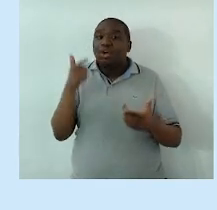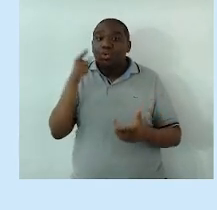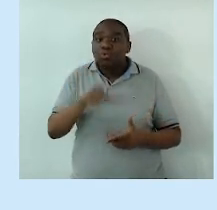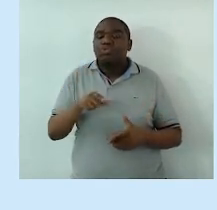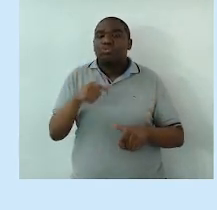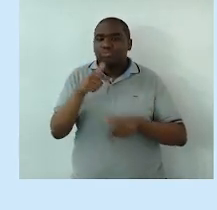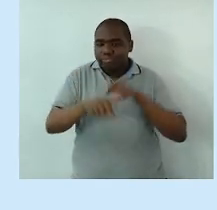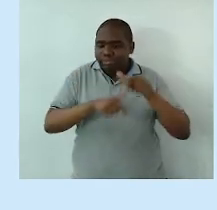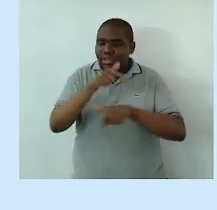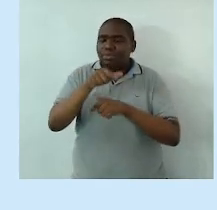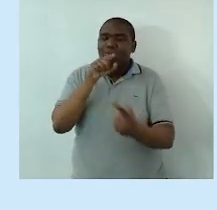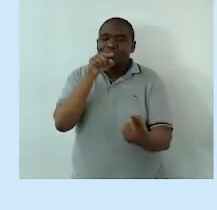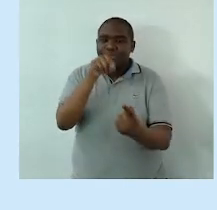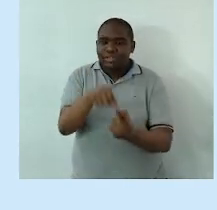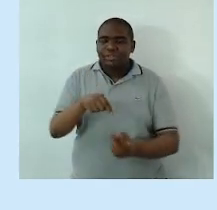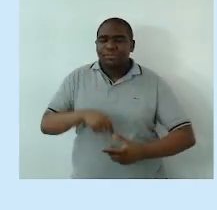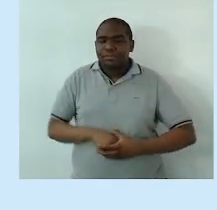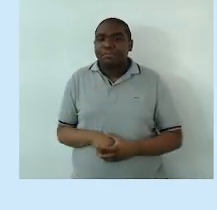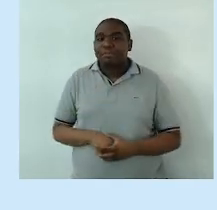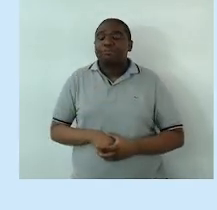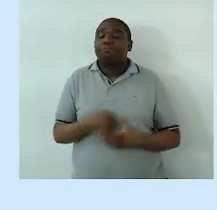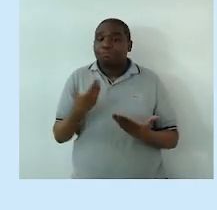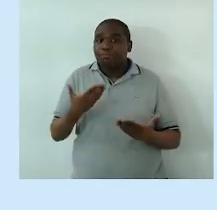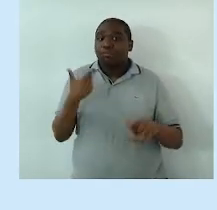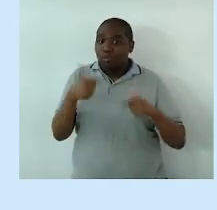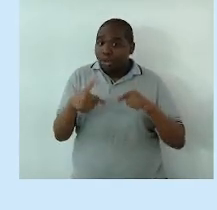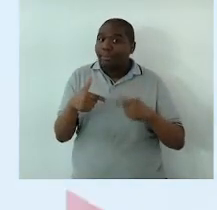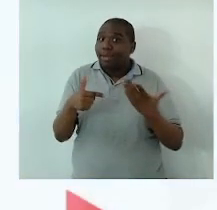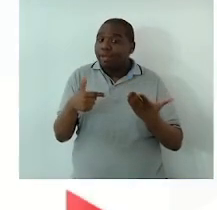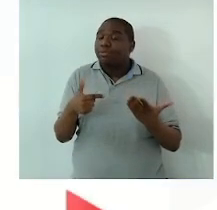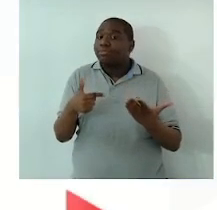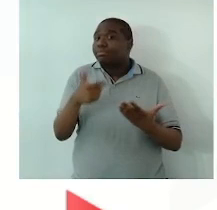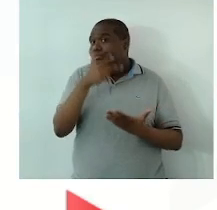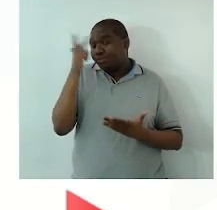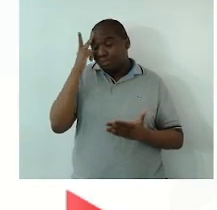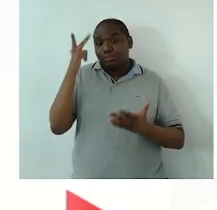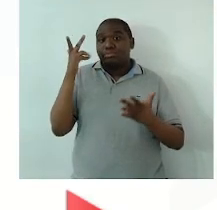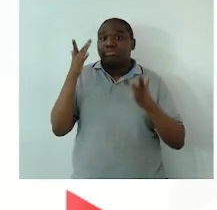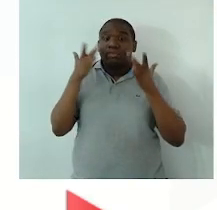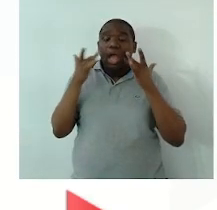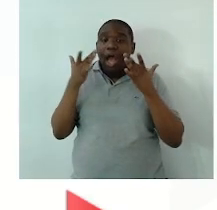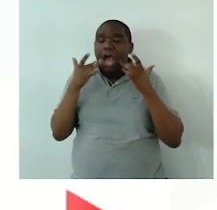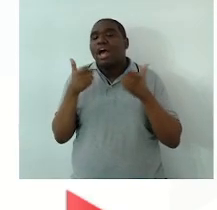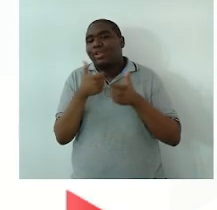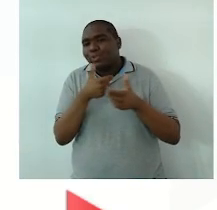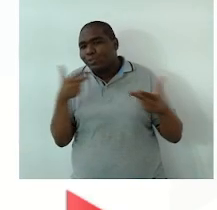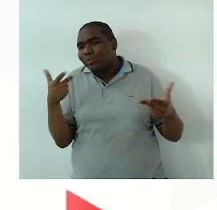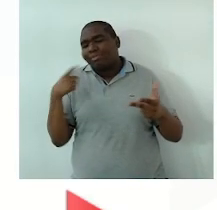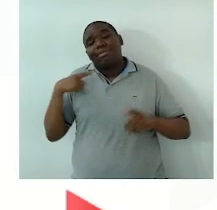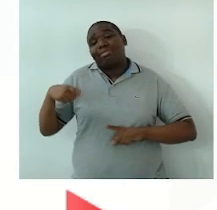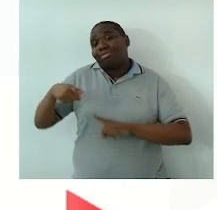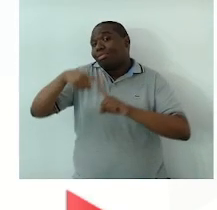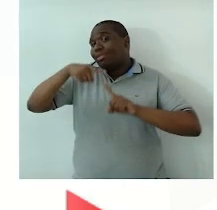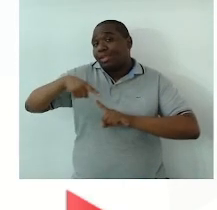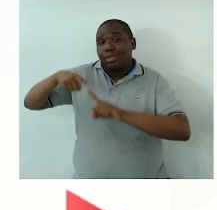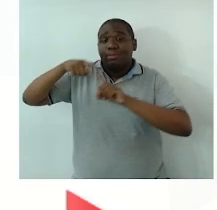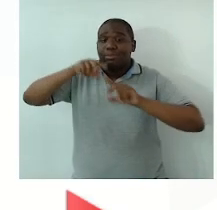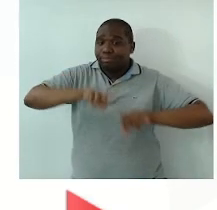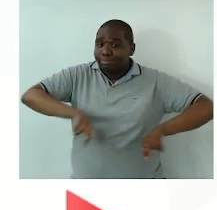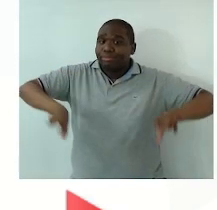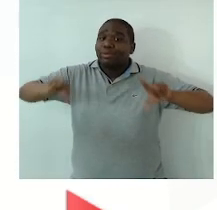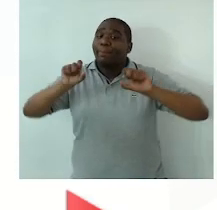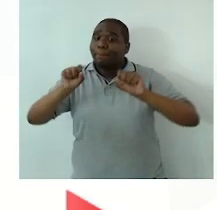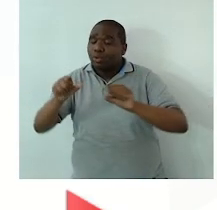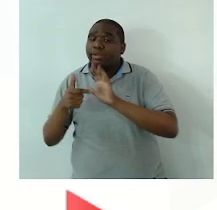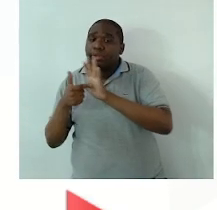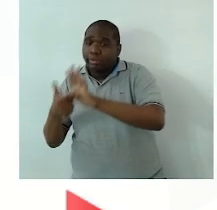obra. Uma obra dramatúrgica pode se adaptar a vários formatos, podendo se apresentar no teatro,